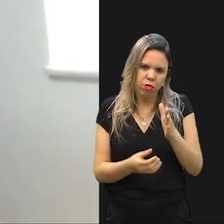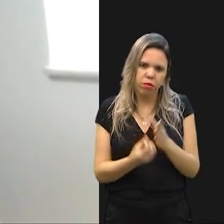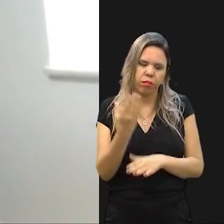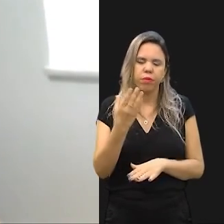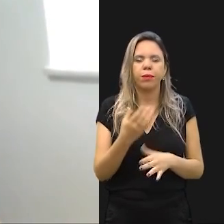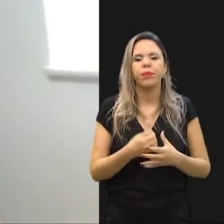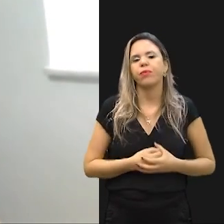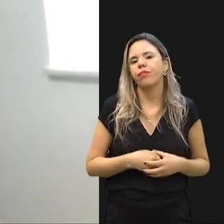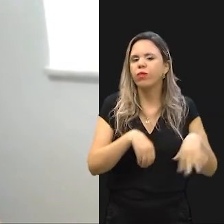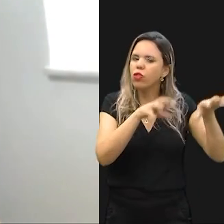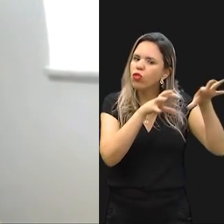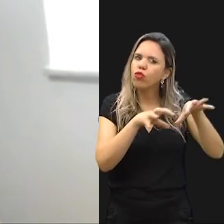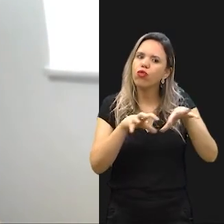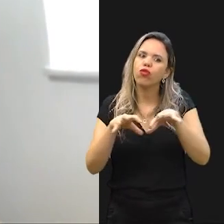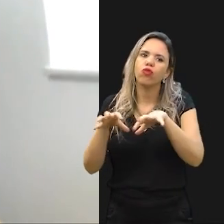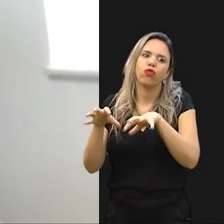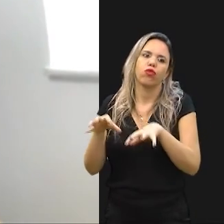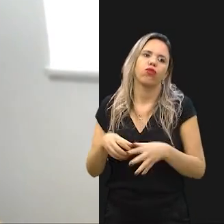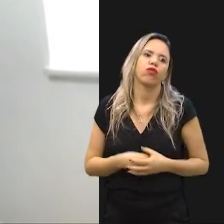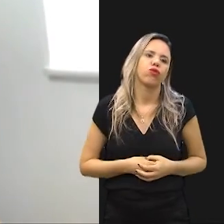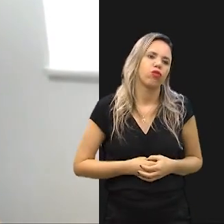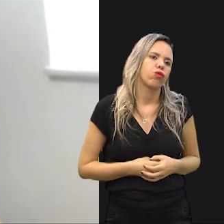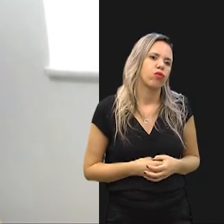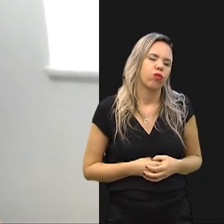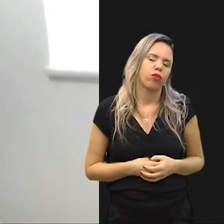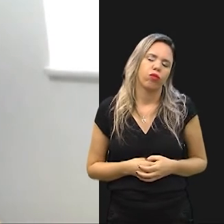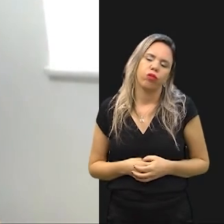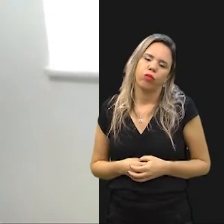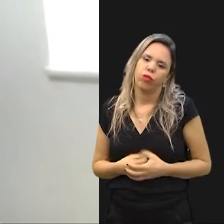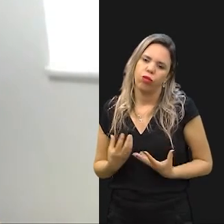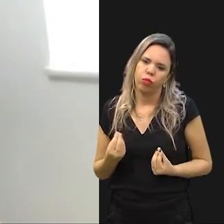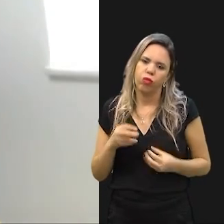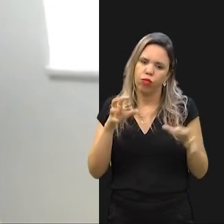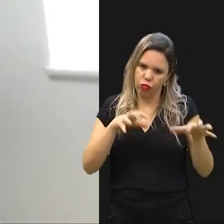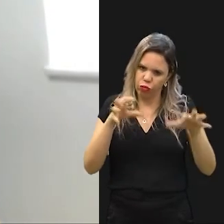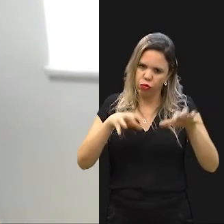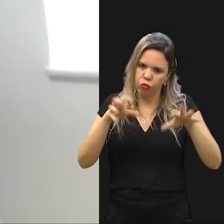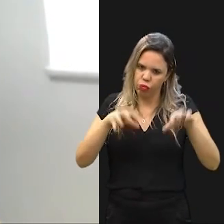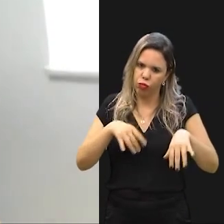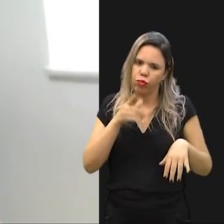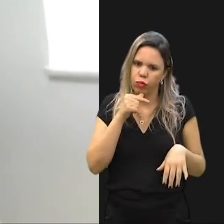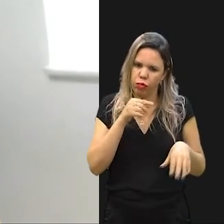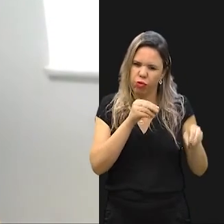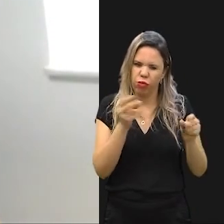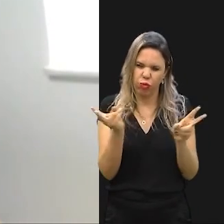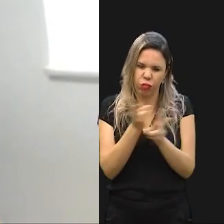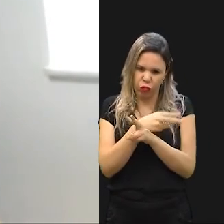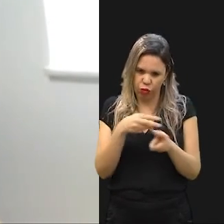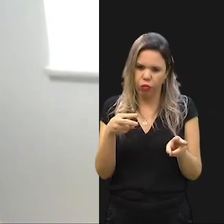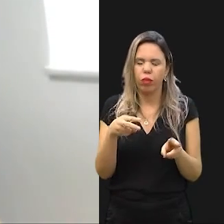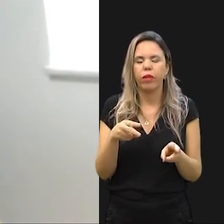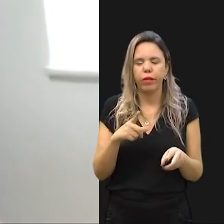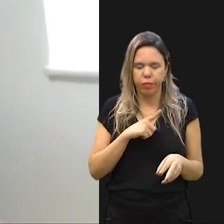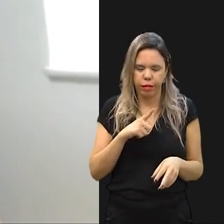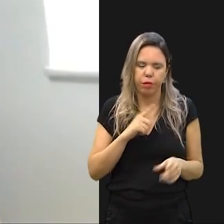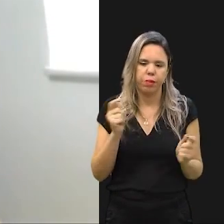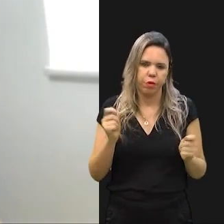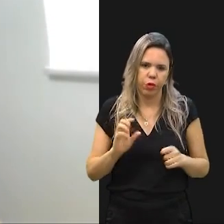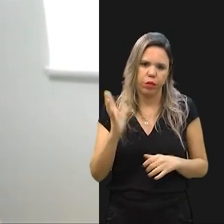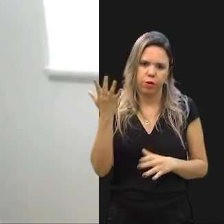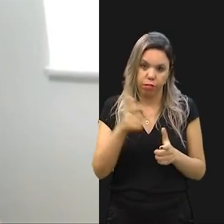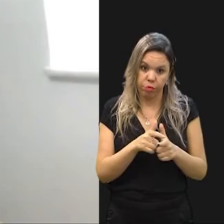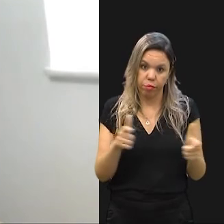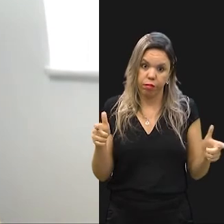de tempestades né, com bastante chuva, com vento, né, tempo severo, são